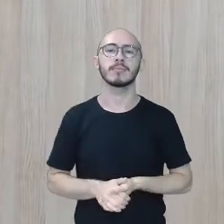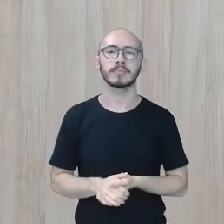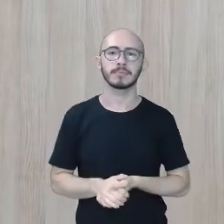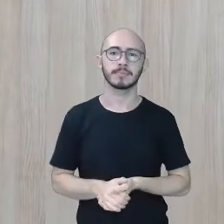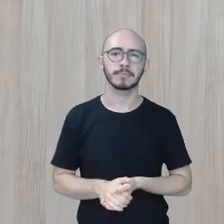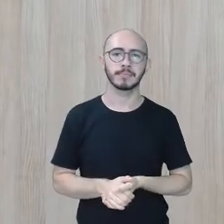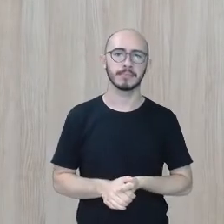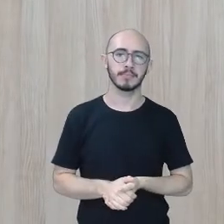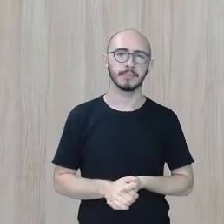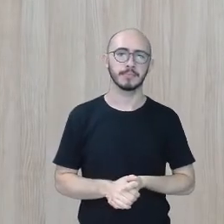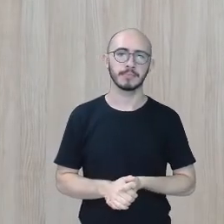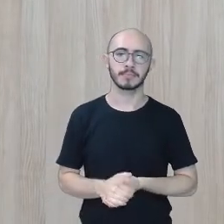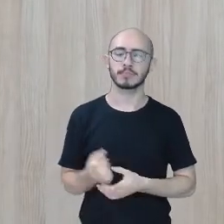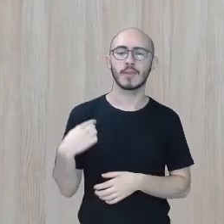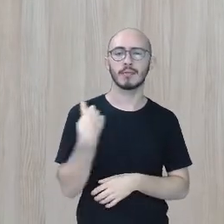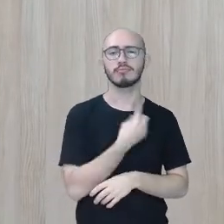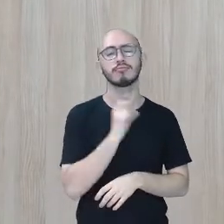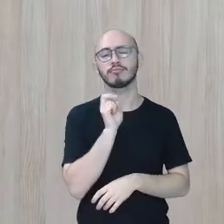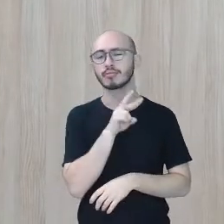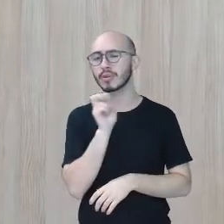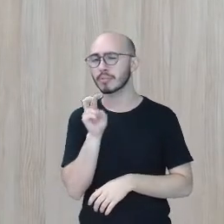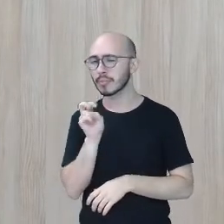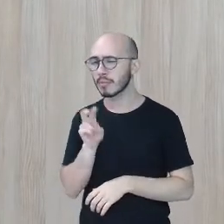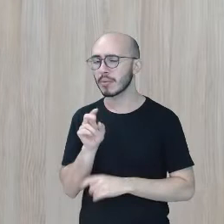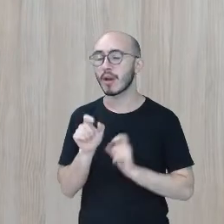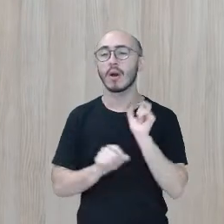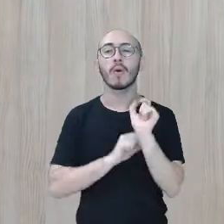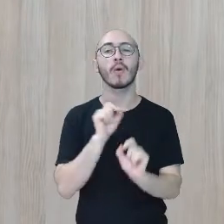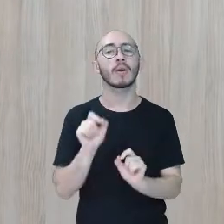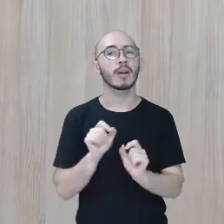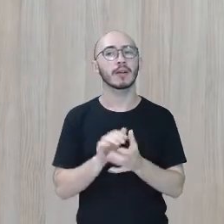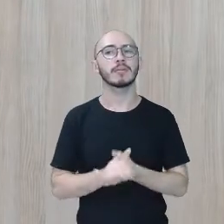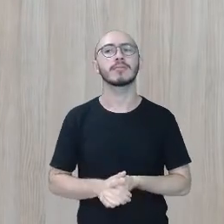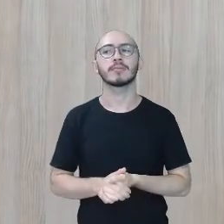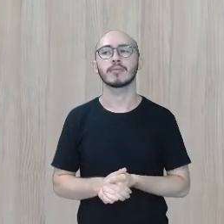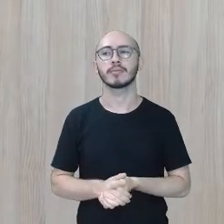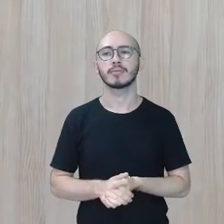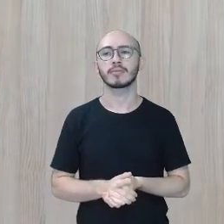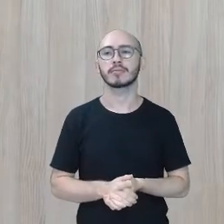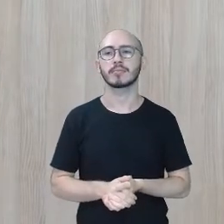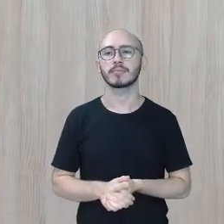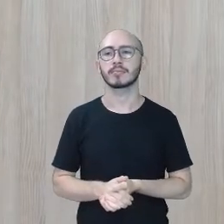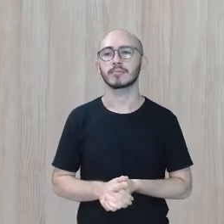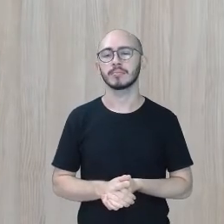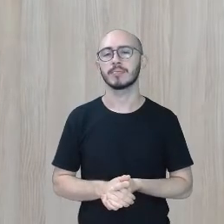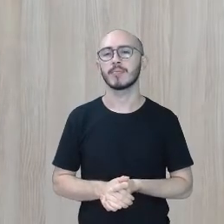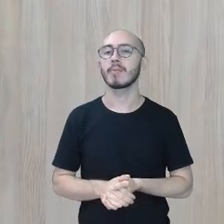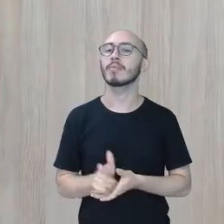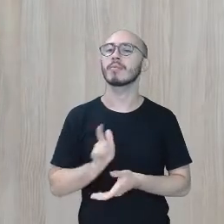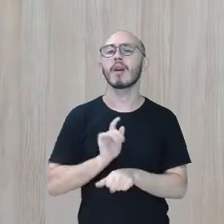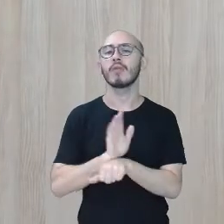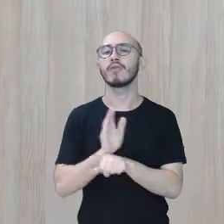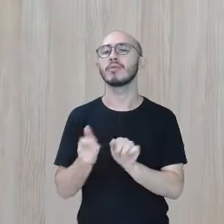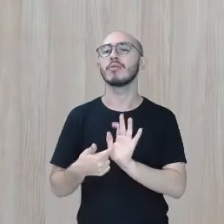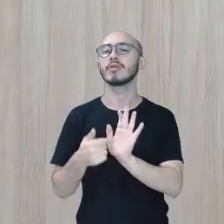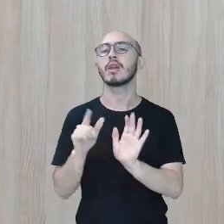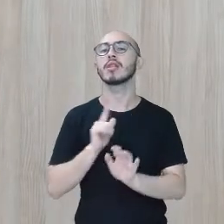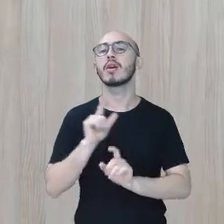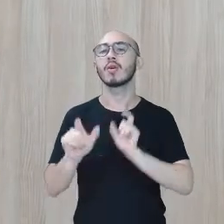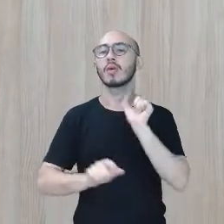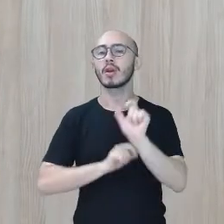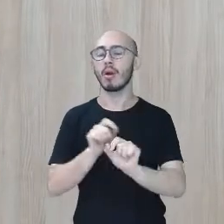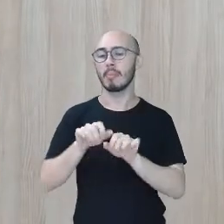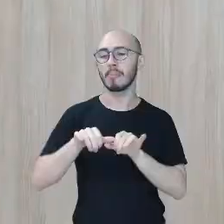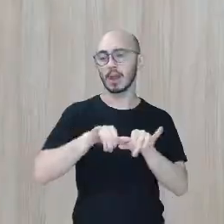Então, o que a gente observa, né, nesse vídeo, né, o que é que a gente observa nesse vídeo? A gente observa que o